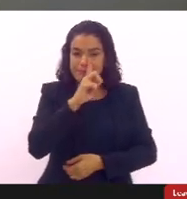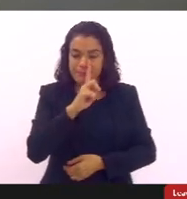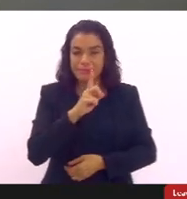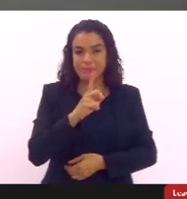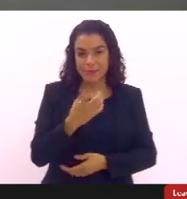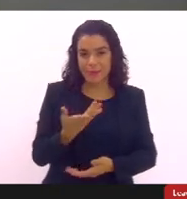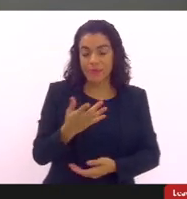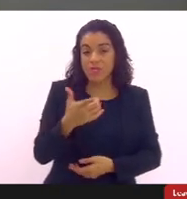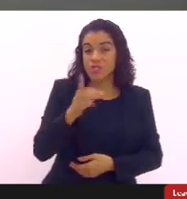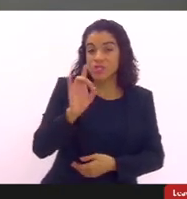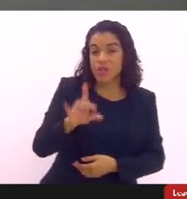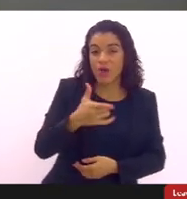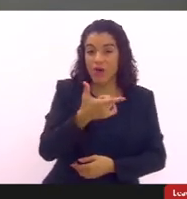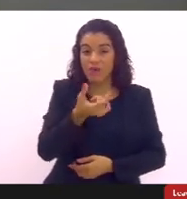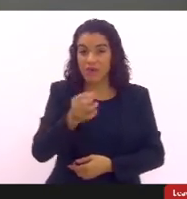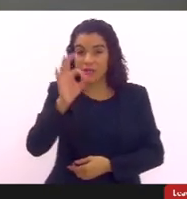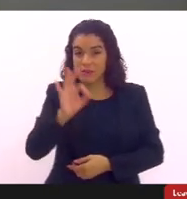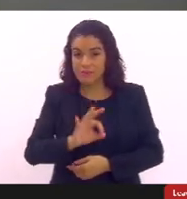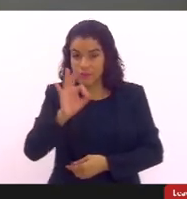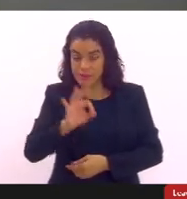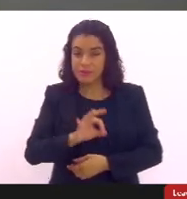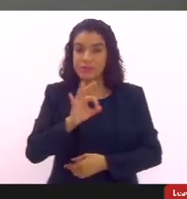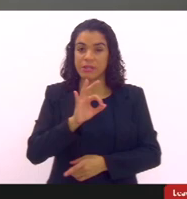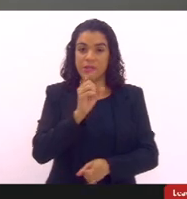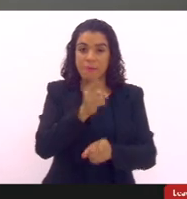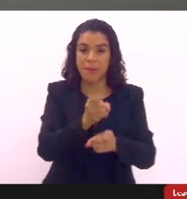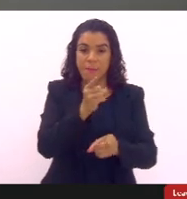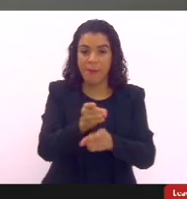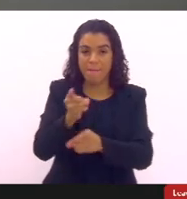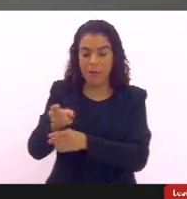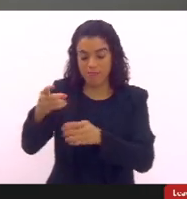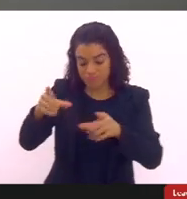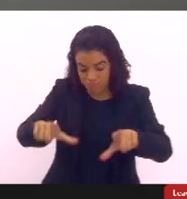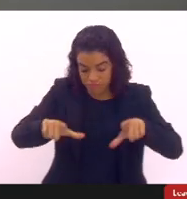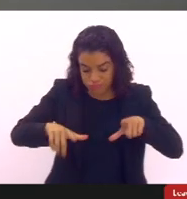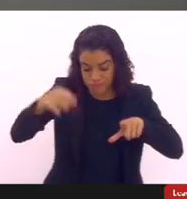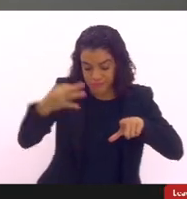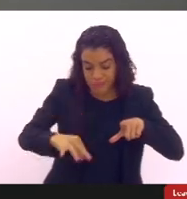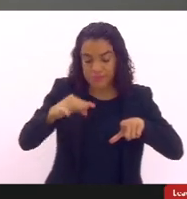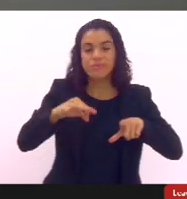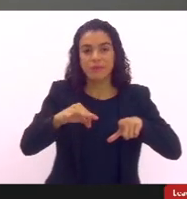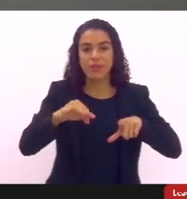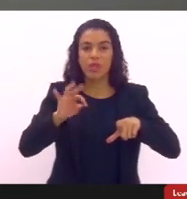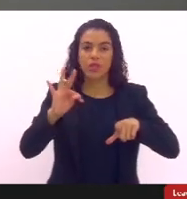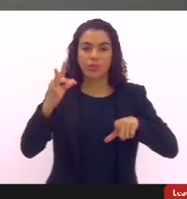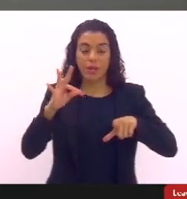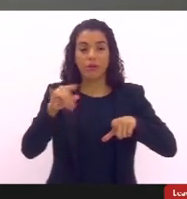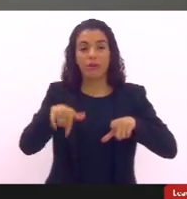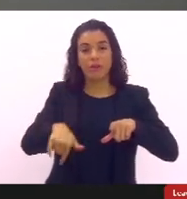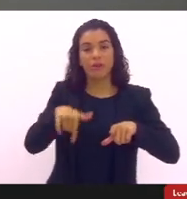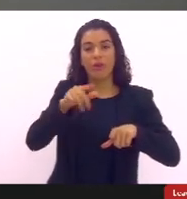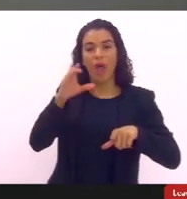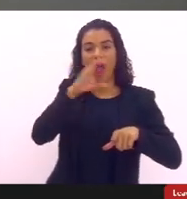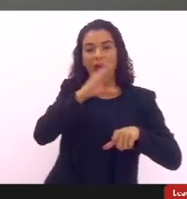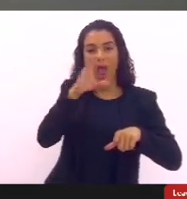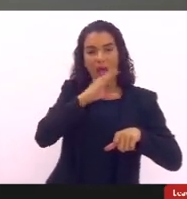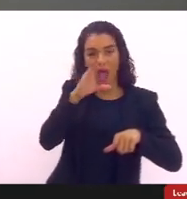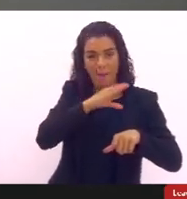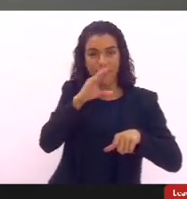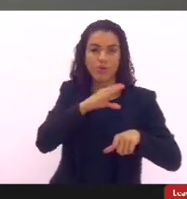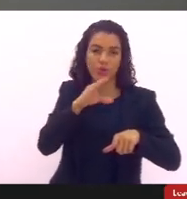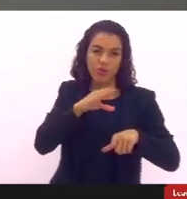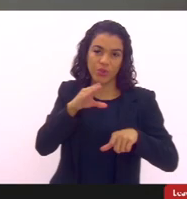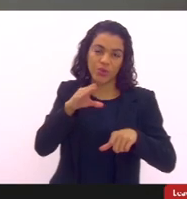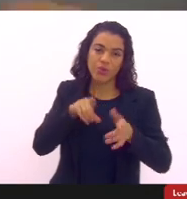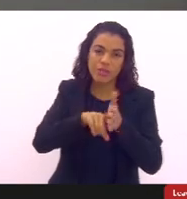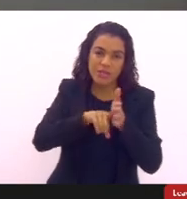20% dos casos diagnosticados no Estado, nas prisões, tiveram acesso ao teste rápido molecular,